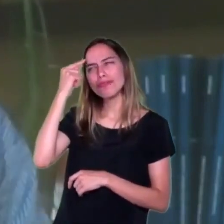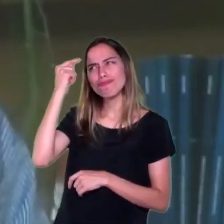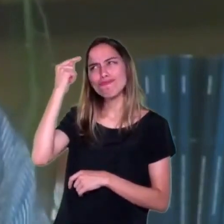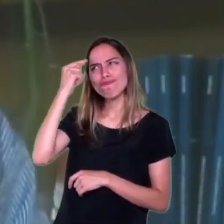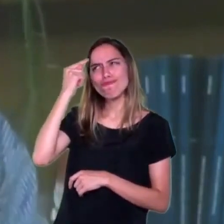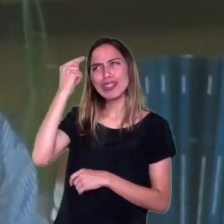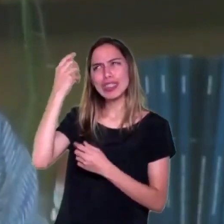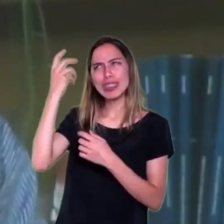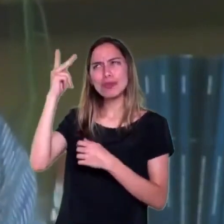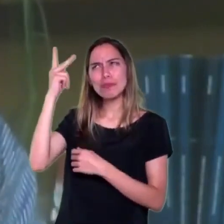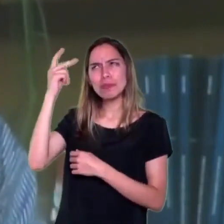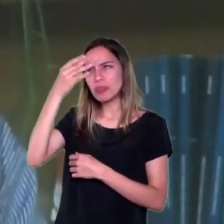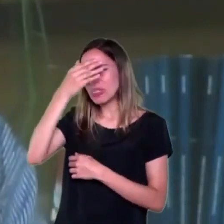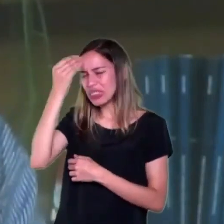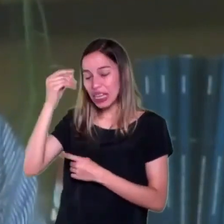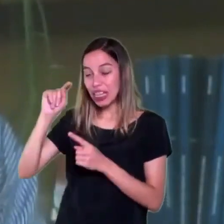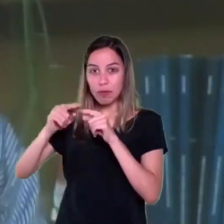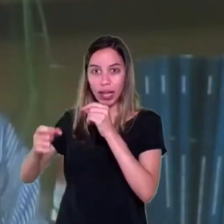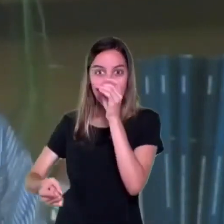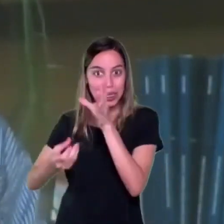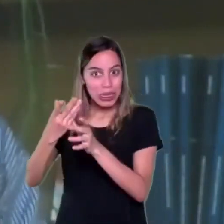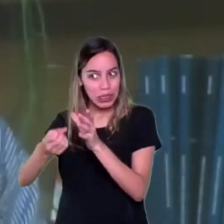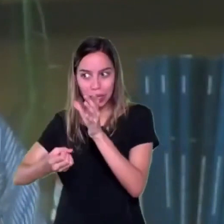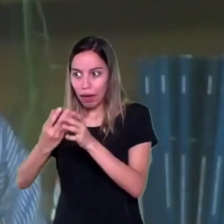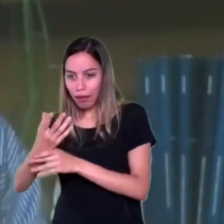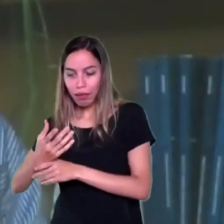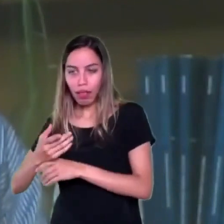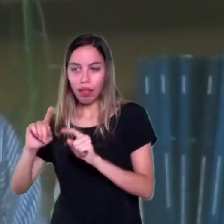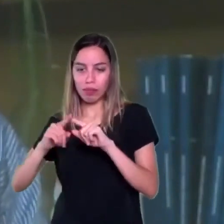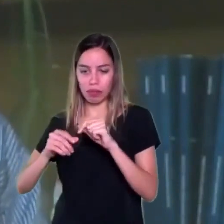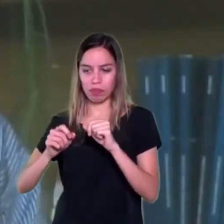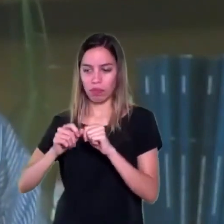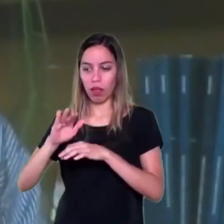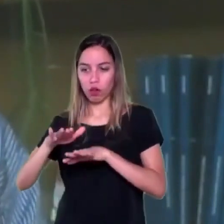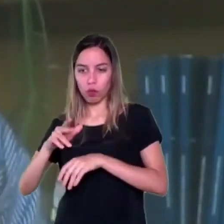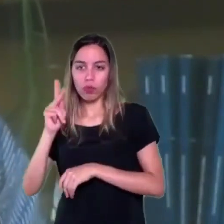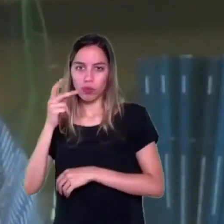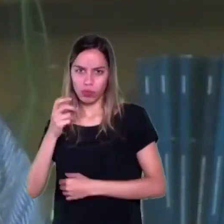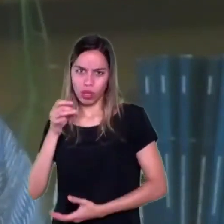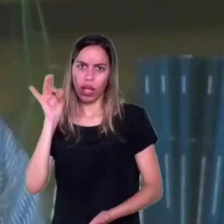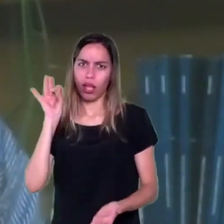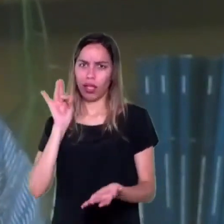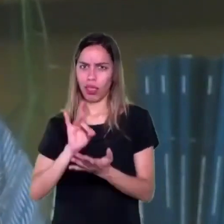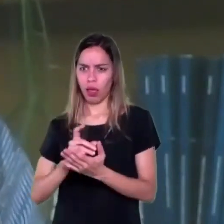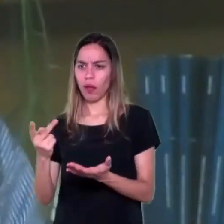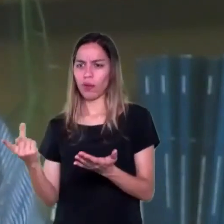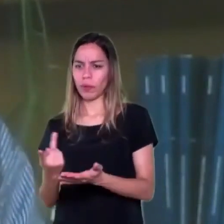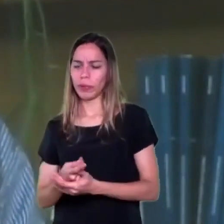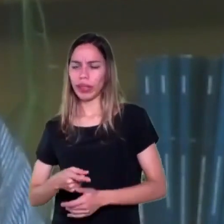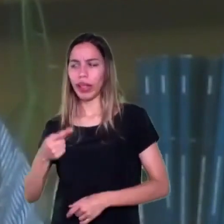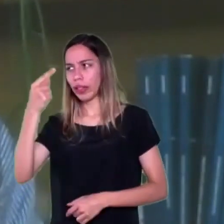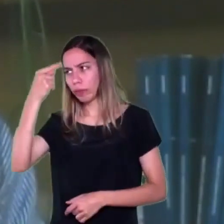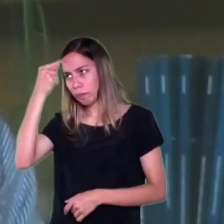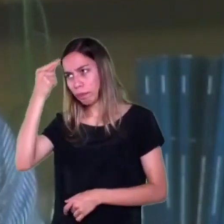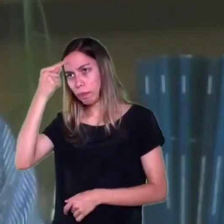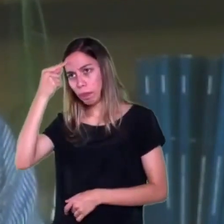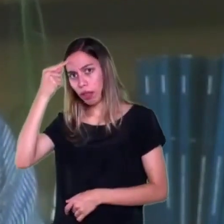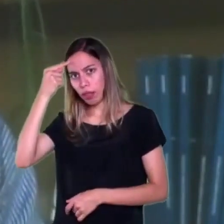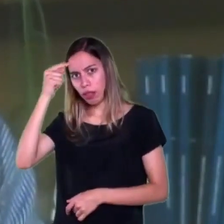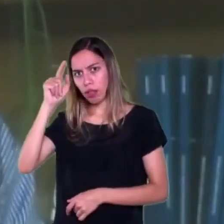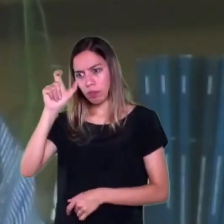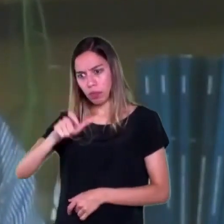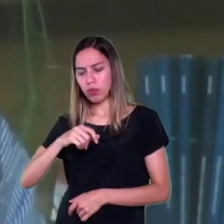mas muito também é real, né, trazida por esses idosos, trazidas